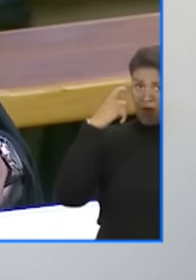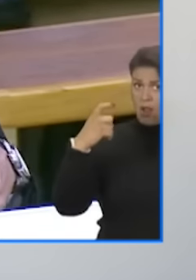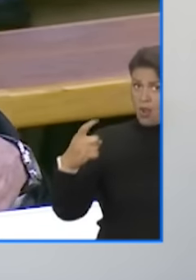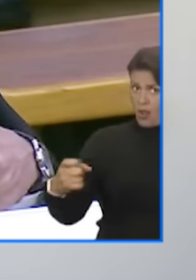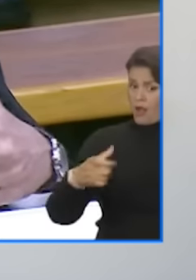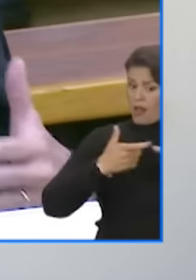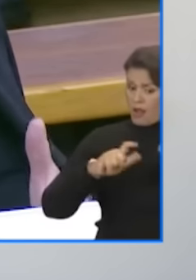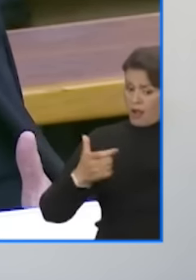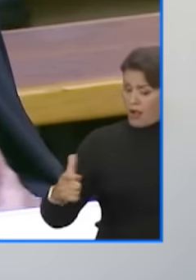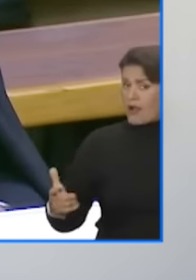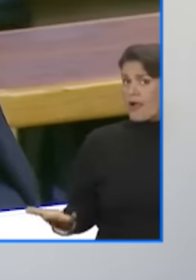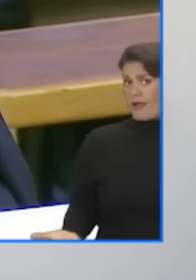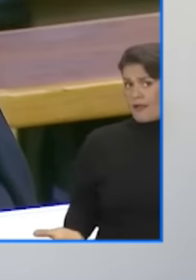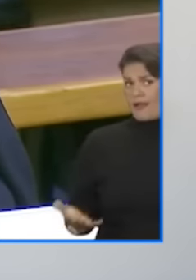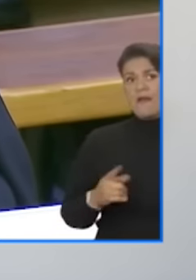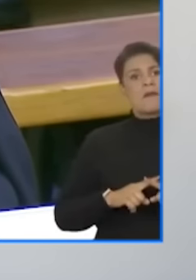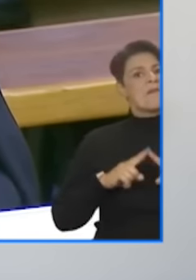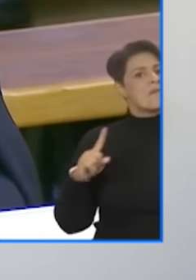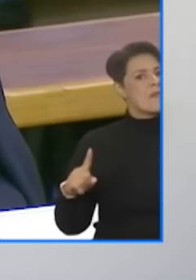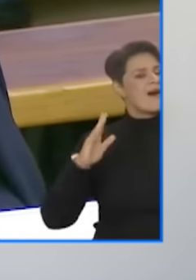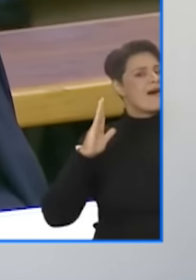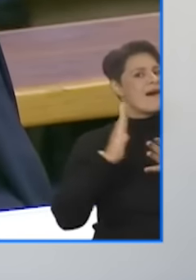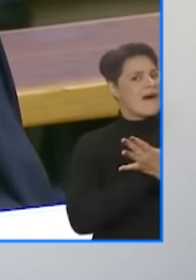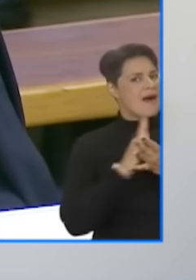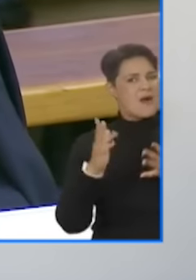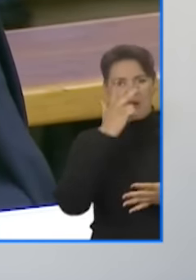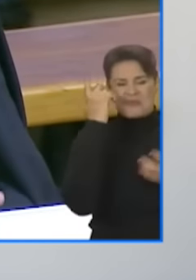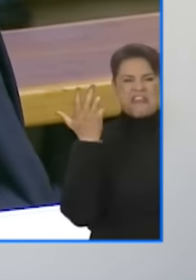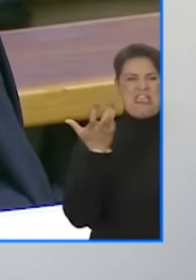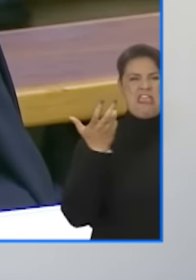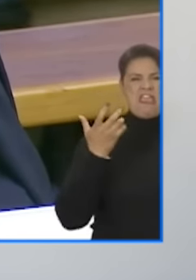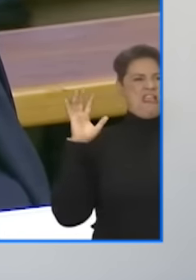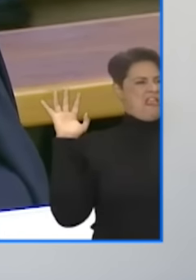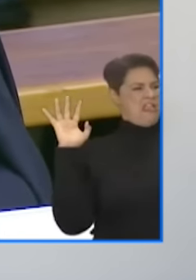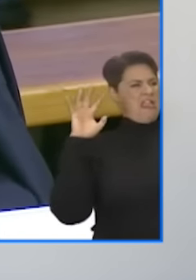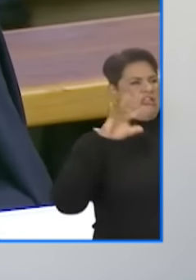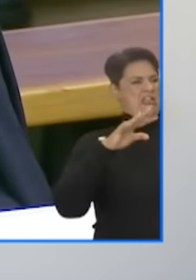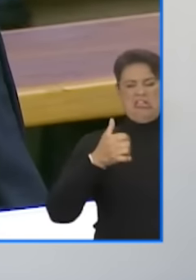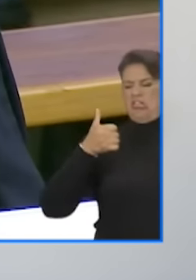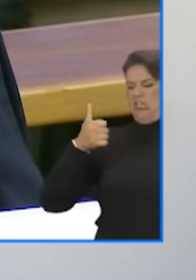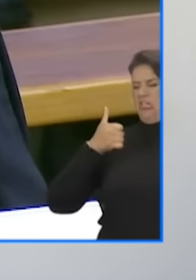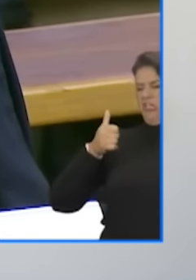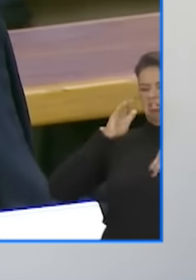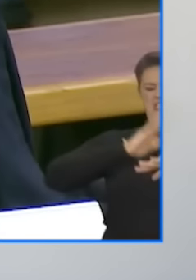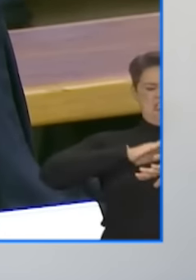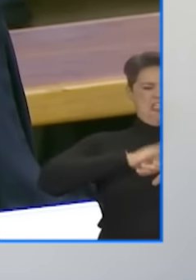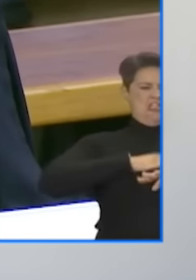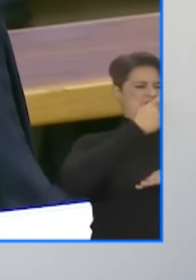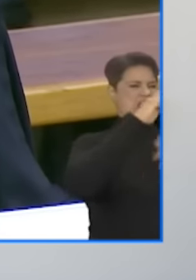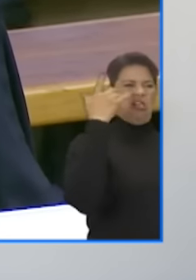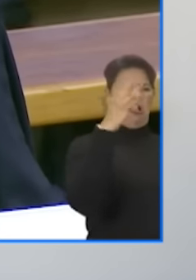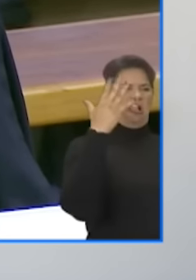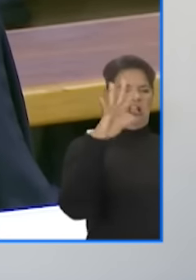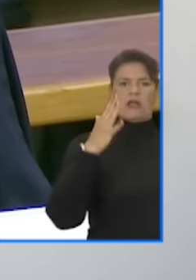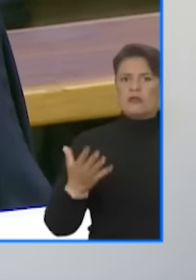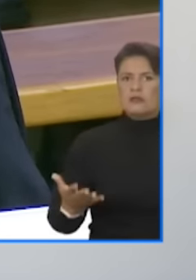Tribunal de Justiça e os seus gabinetes nos TREs. Da mesma forma acontece com os ministros do STF, que têm